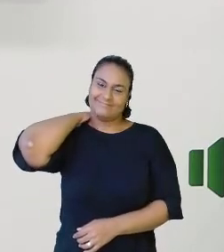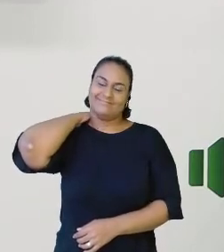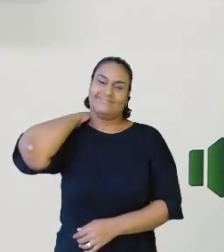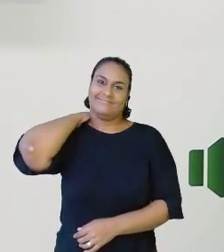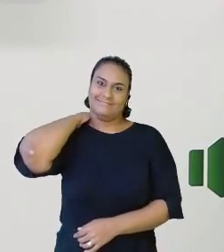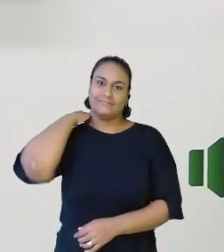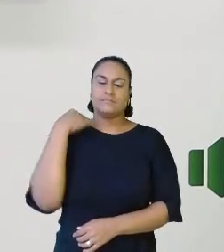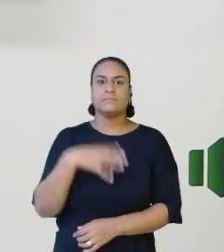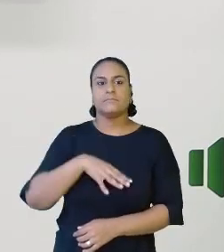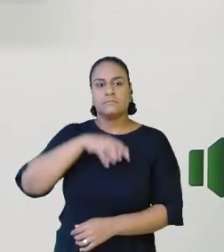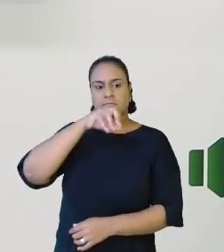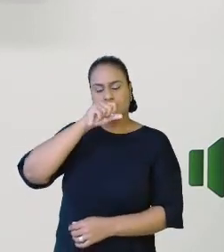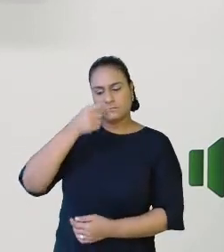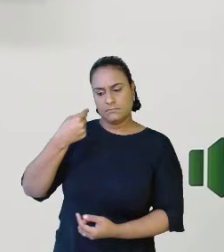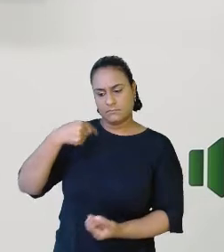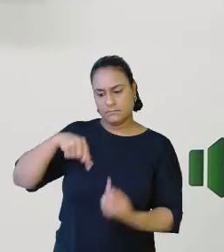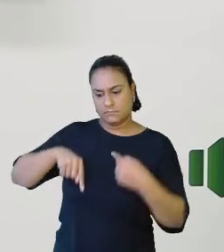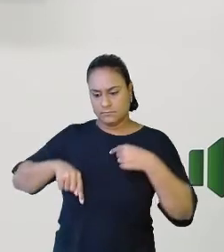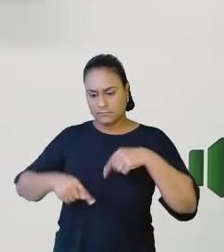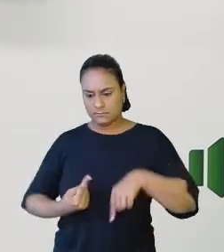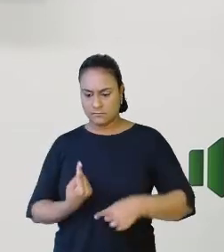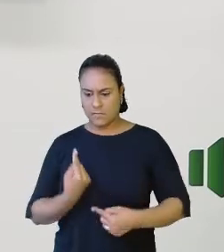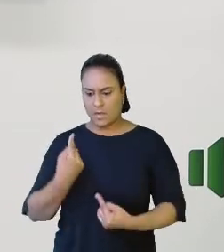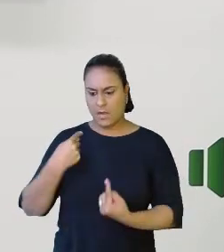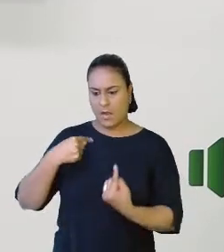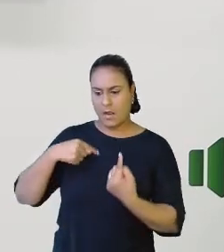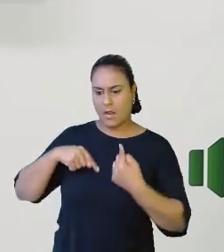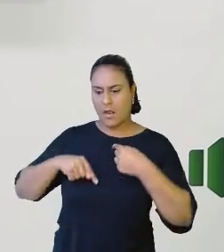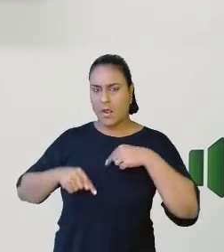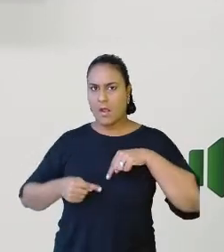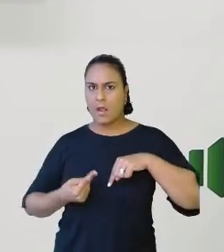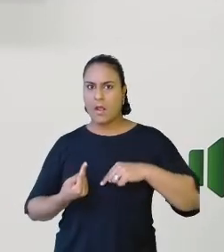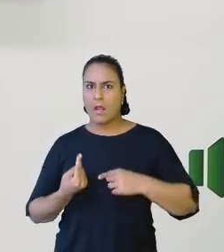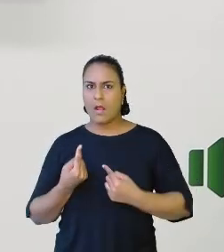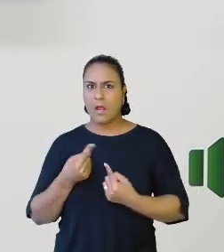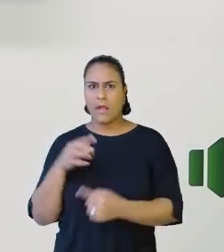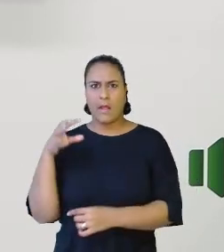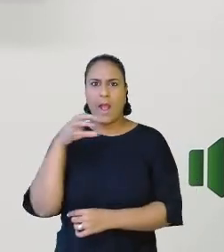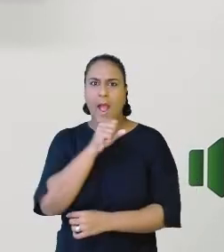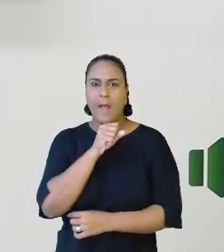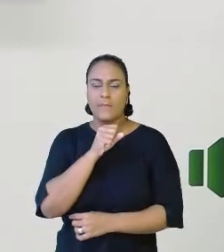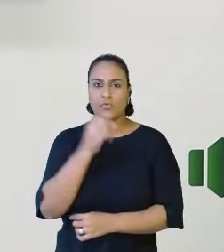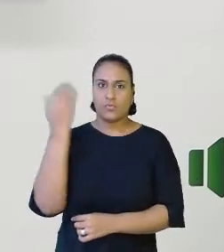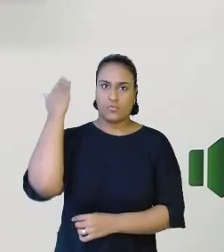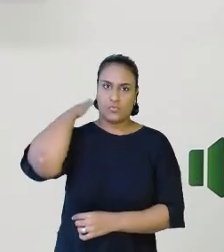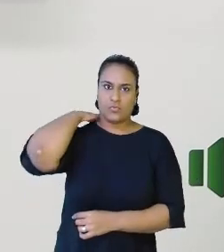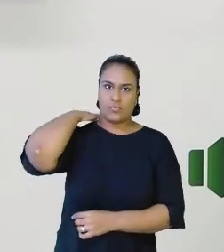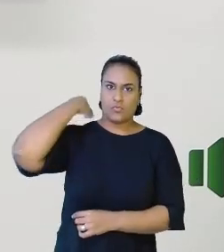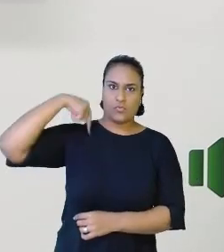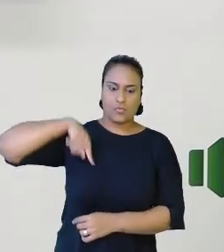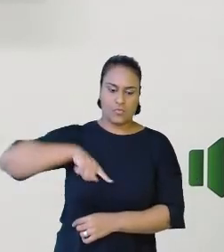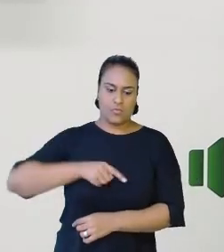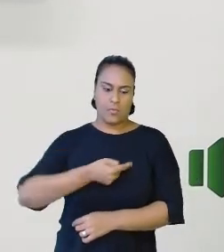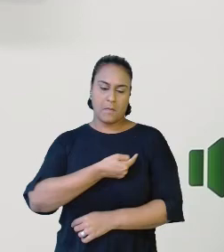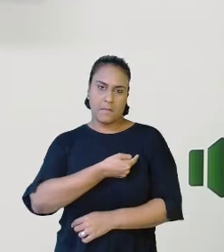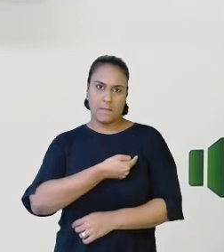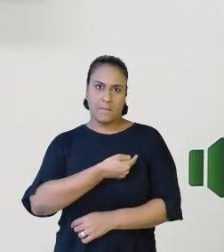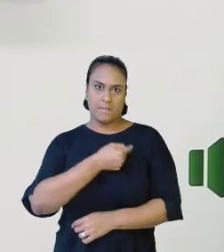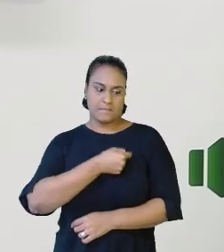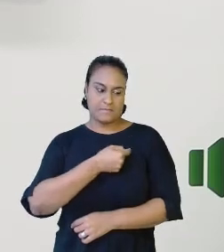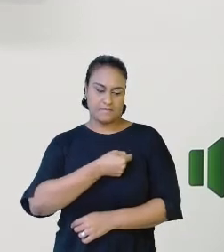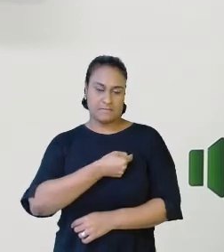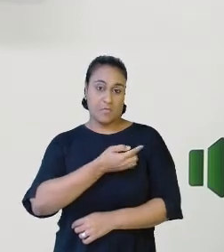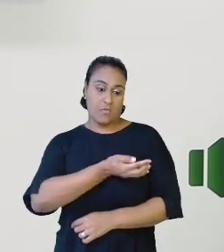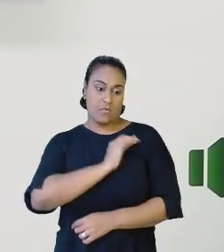Circulação, pequena circulação, o espaço que o sangue vai percorrer é menor, comparado à grande